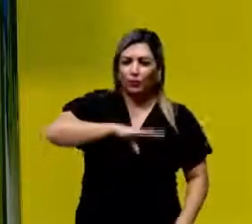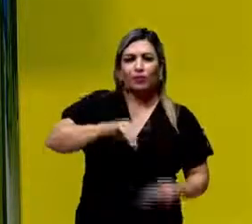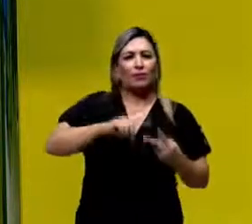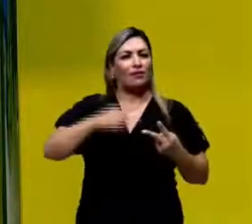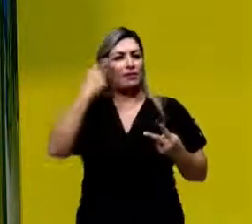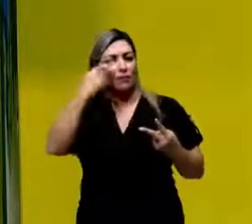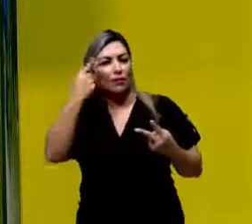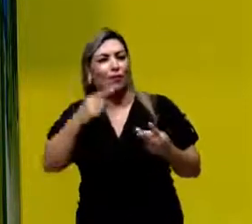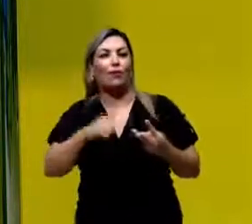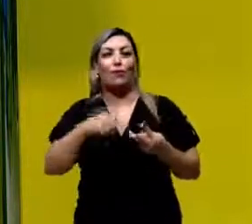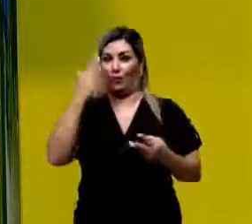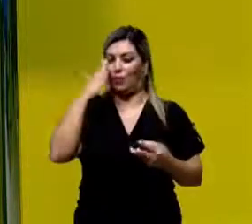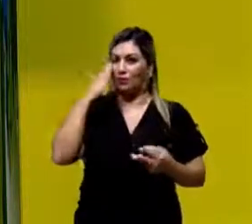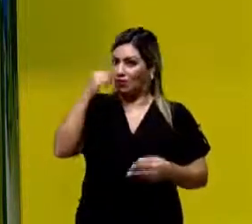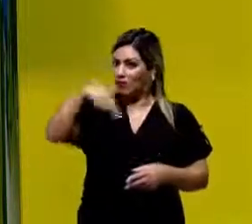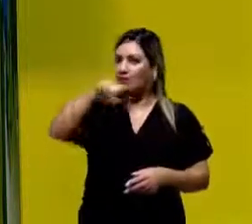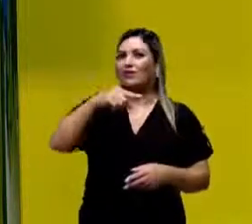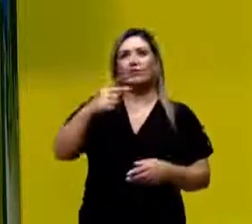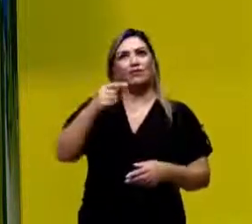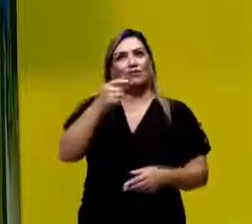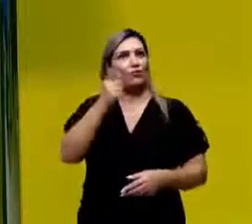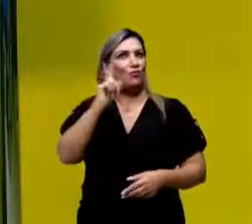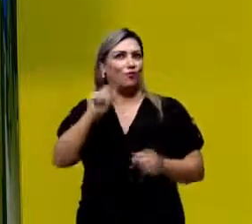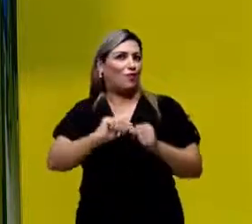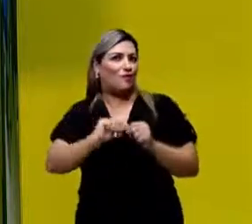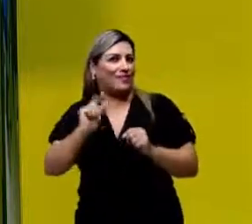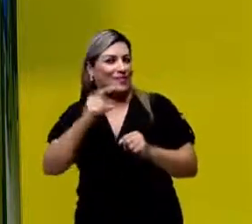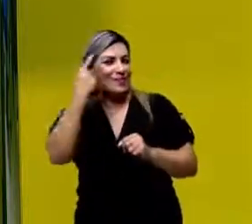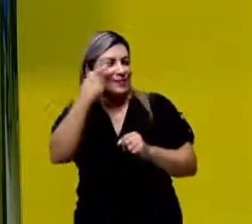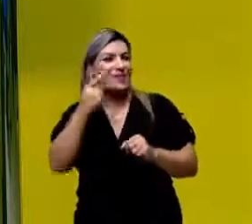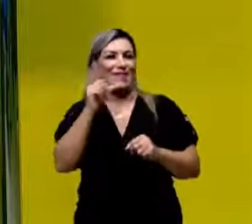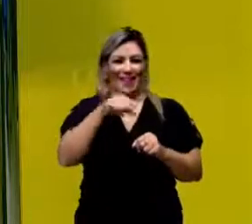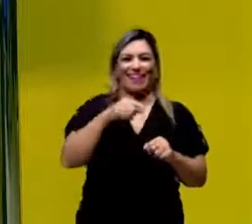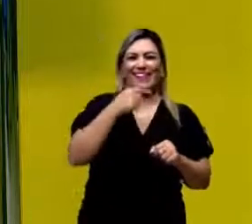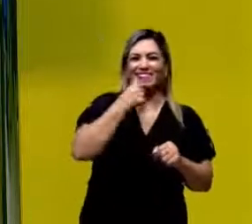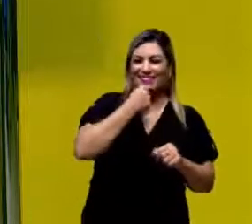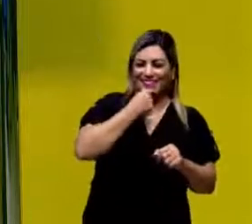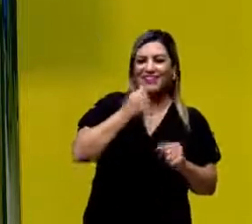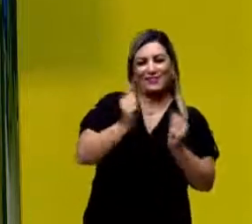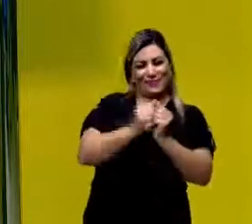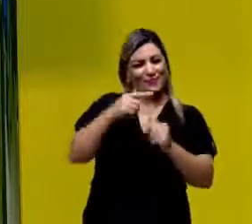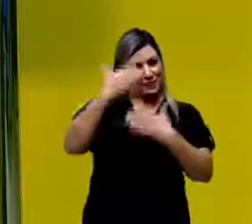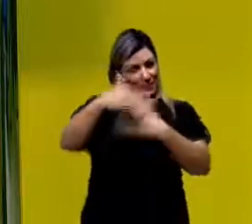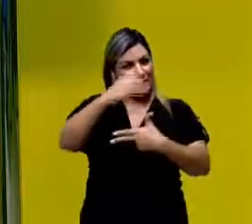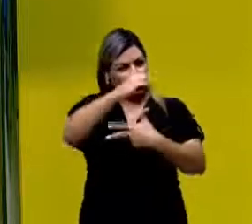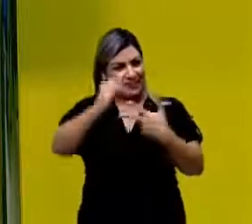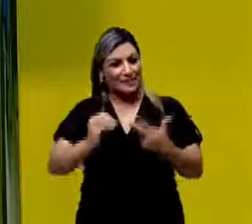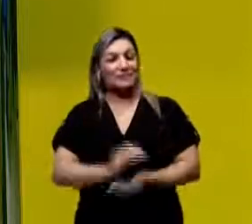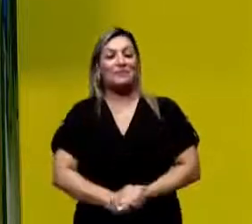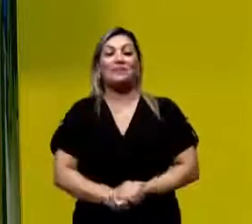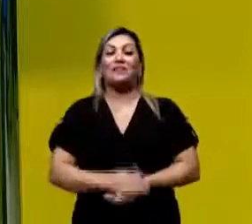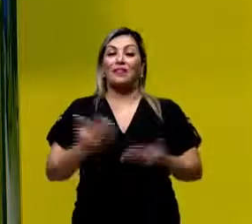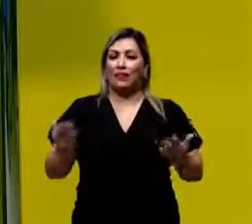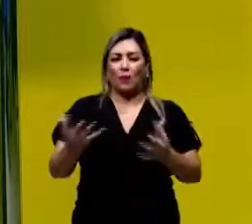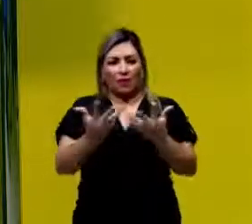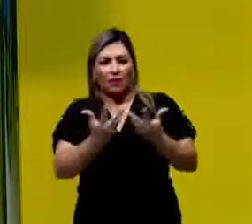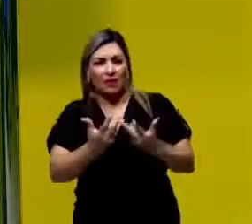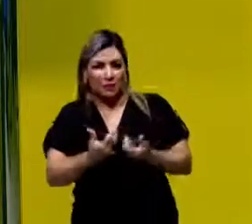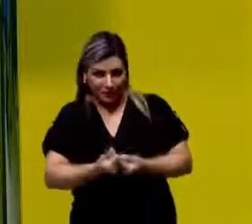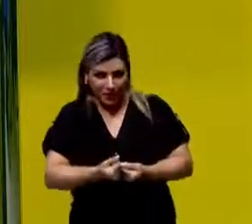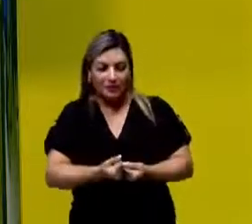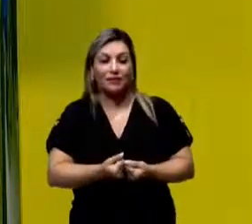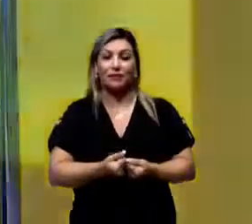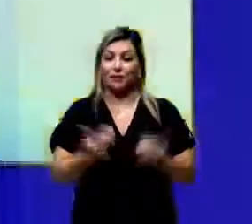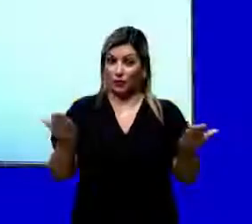língua espanhola que eu sei que vocês não vão fazer espanhol cês vão fazer inglês comigo mesmo Ok so let's go as nossas habilidades